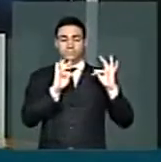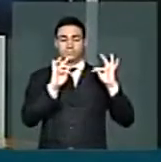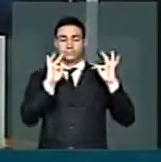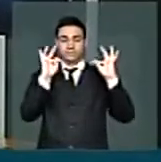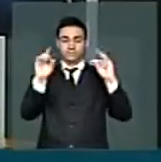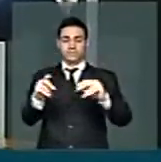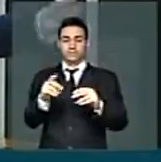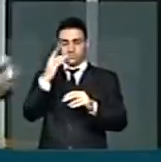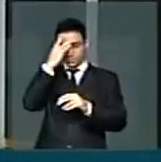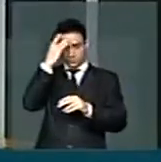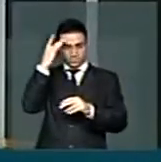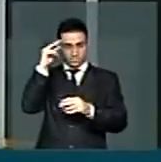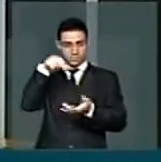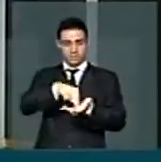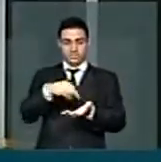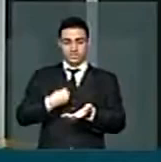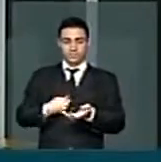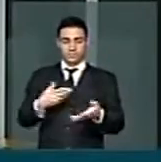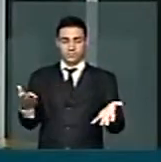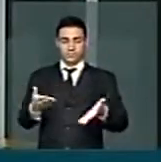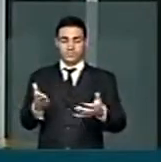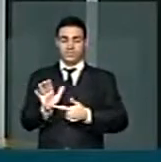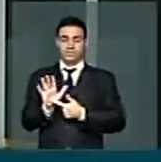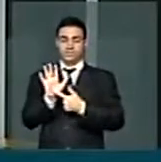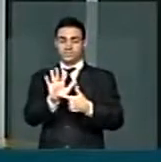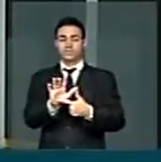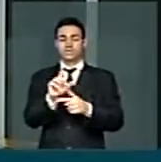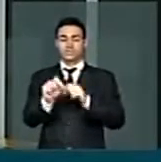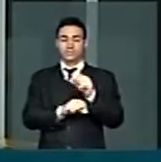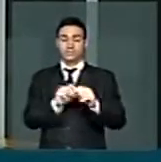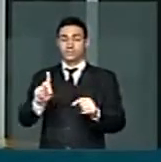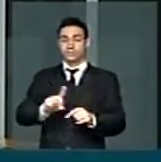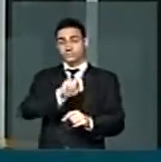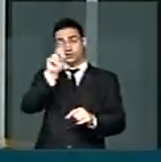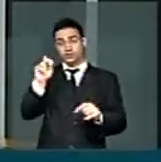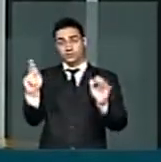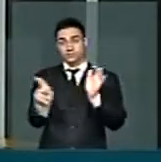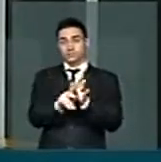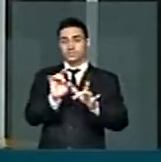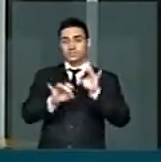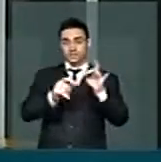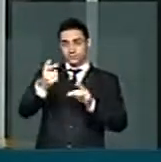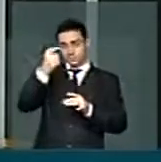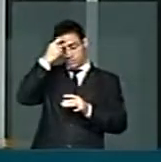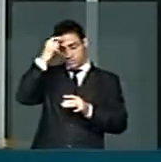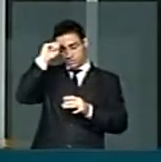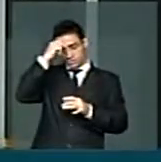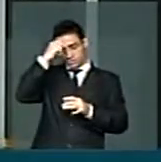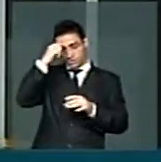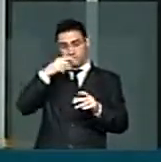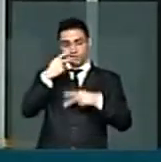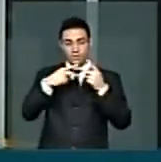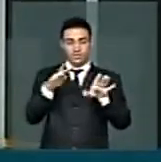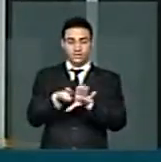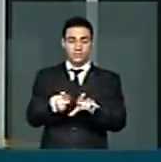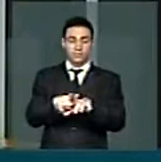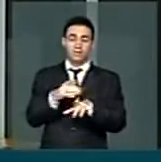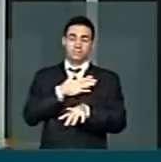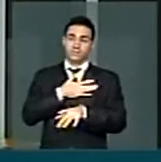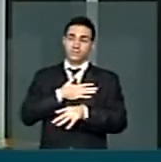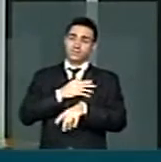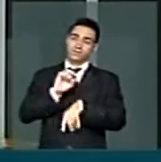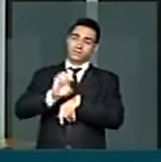os que aqui se encontram nesse momento, enaltecendo essa data da consciência negra e dizendo também que o meu estado, o Ceará,